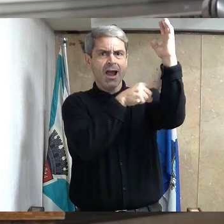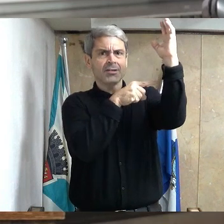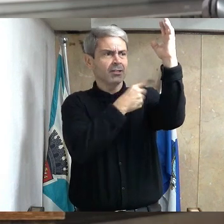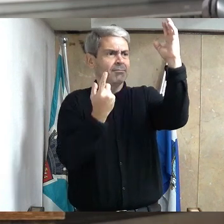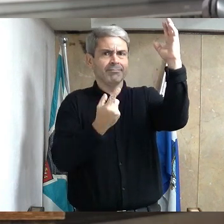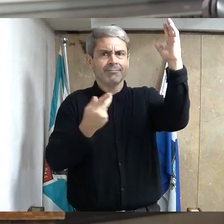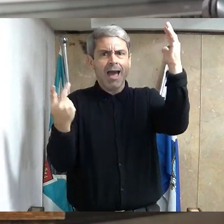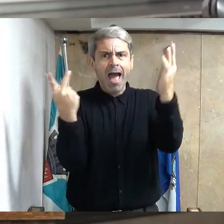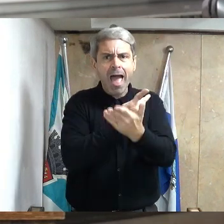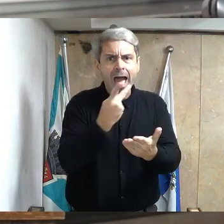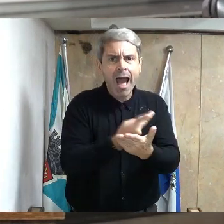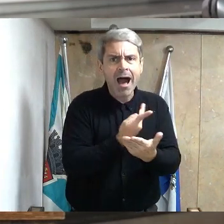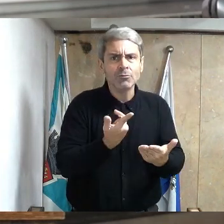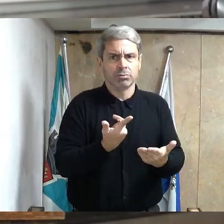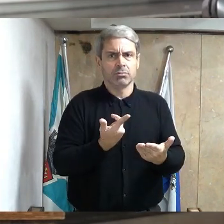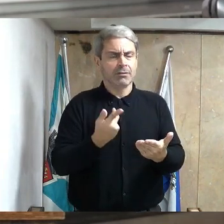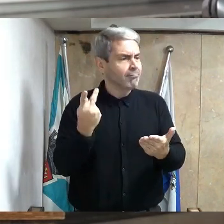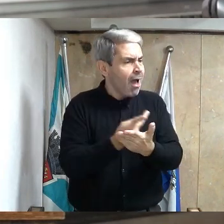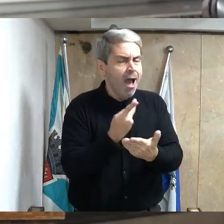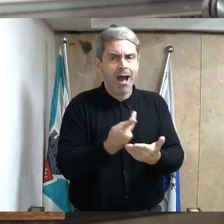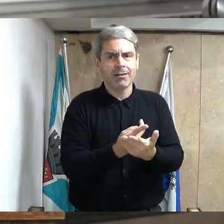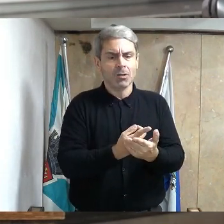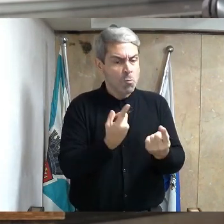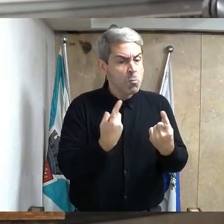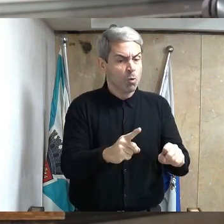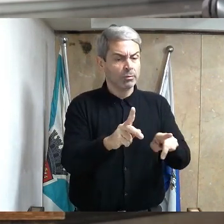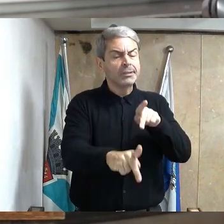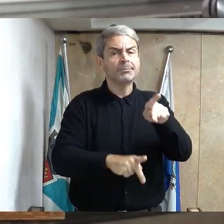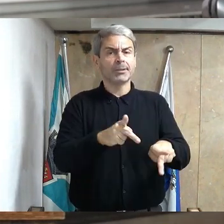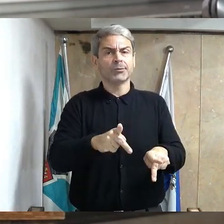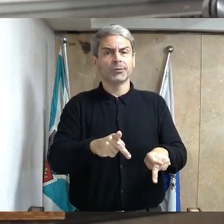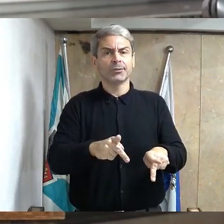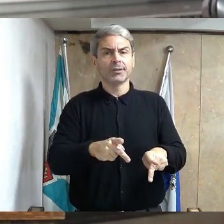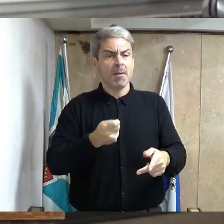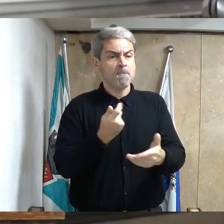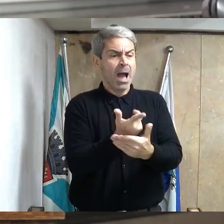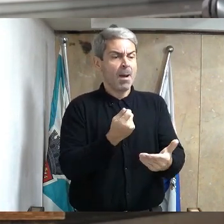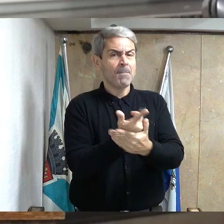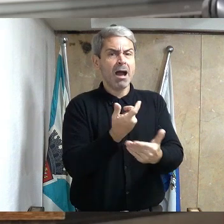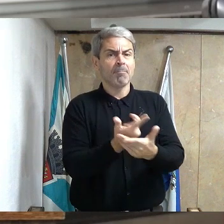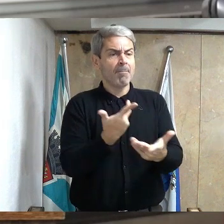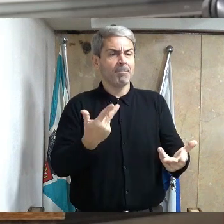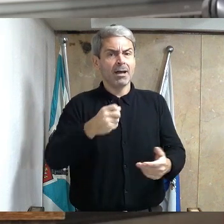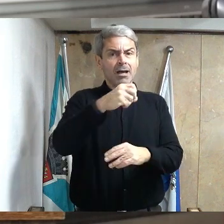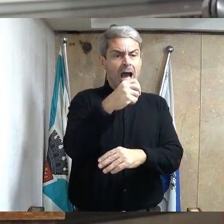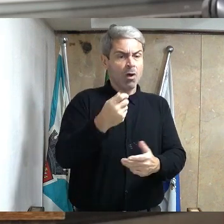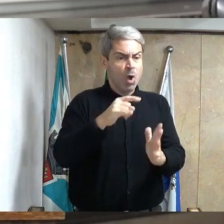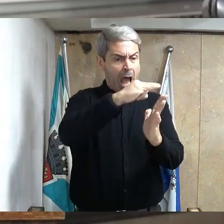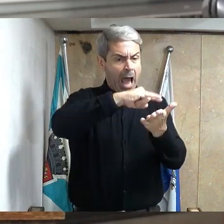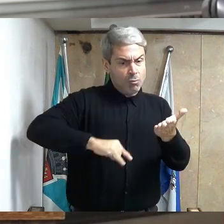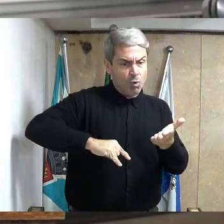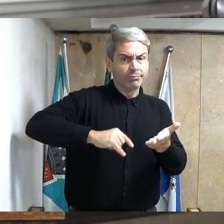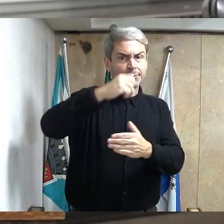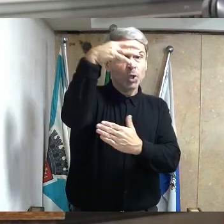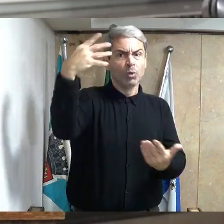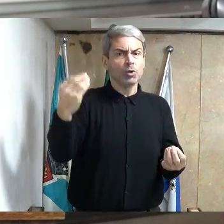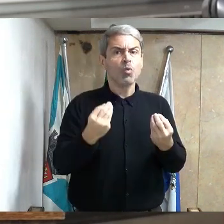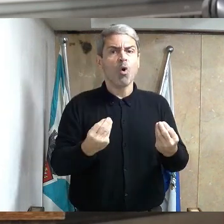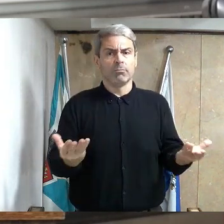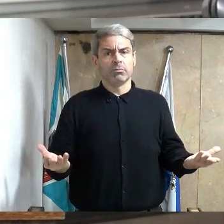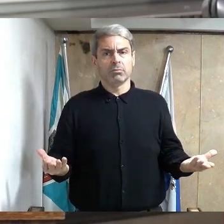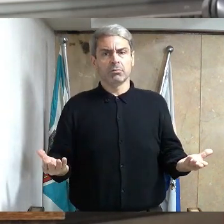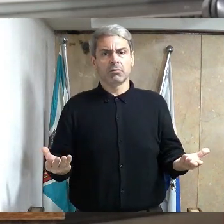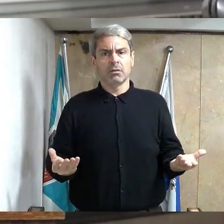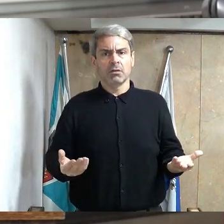consumidor. Então, estou com Vossa Excelência, parabéns por trazer esse assunto que chega a